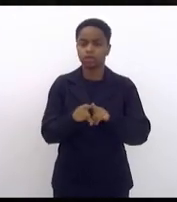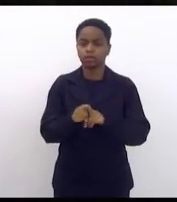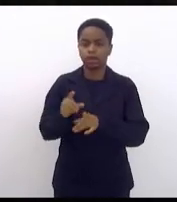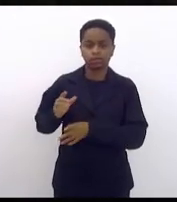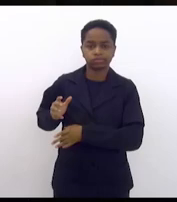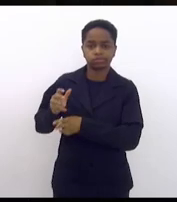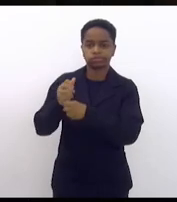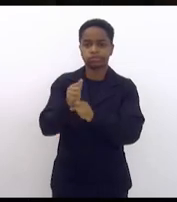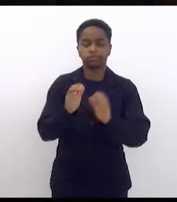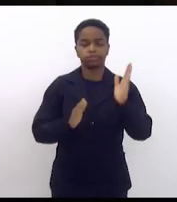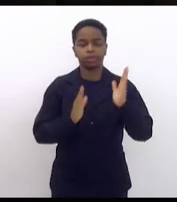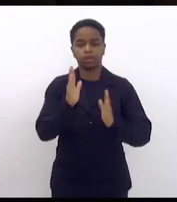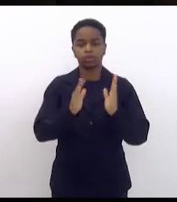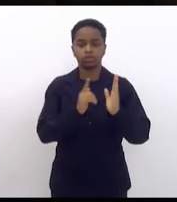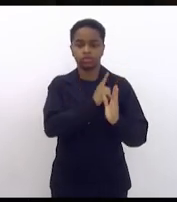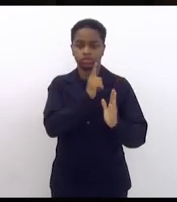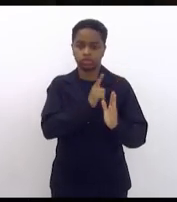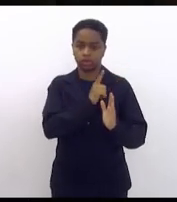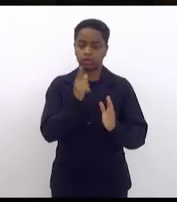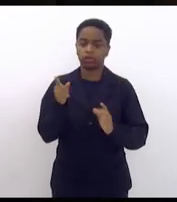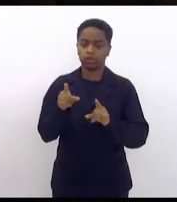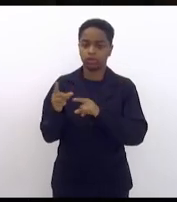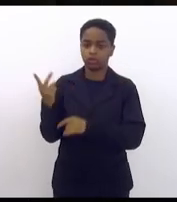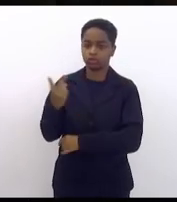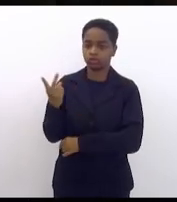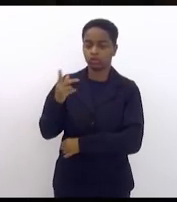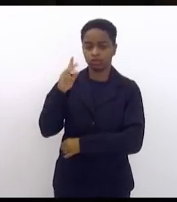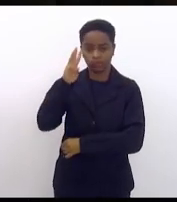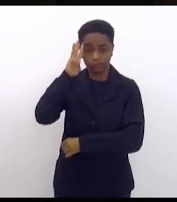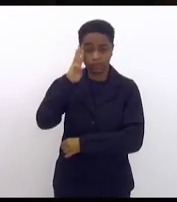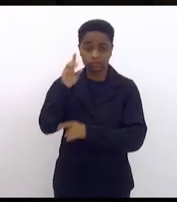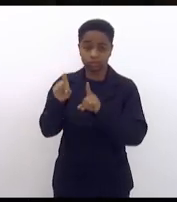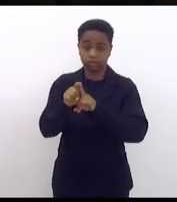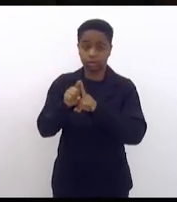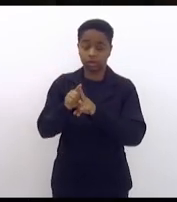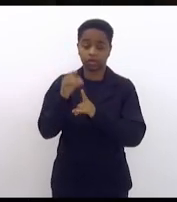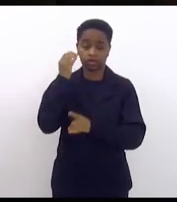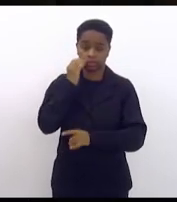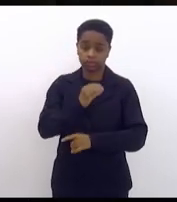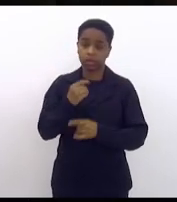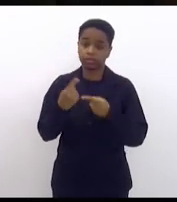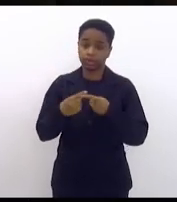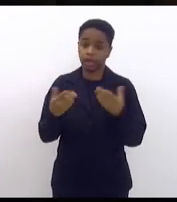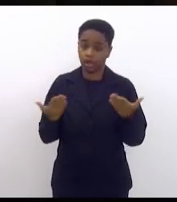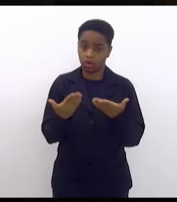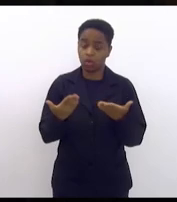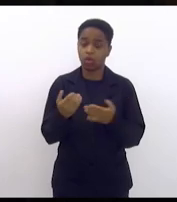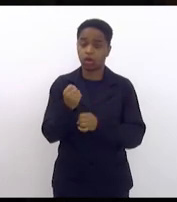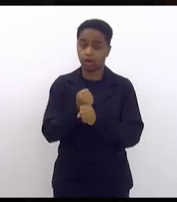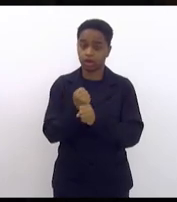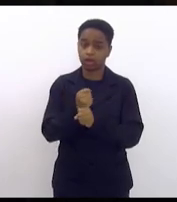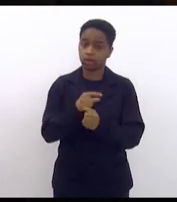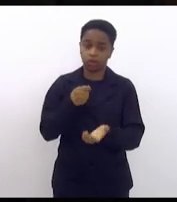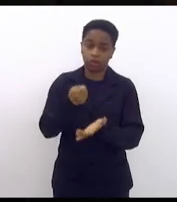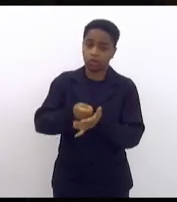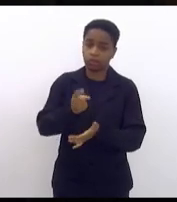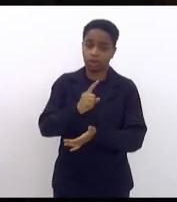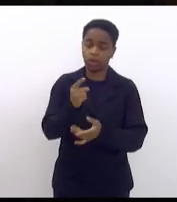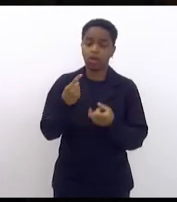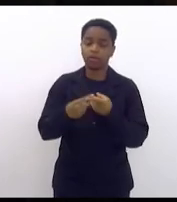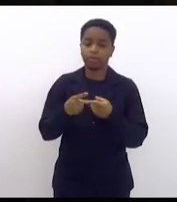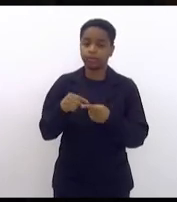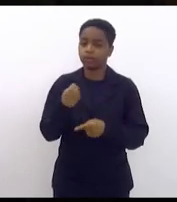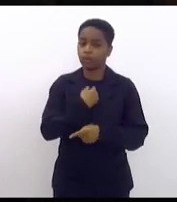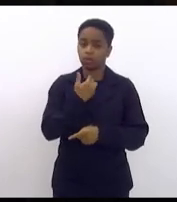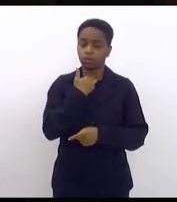acumuladas no período de gestão do governo Cláudio Castro e Witzel. Esse ano, o governador Cláudio Castro deu um calote em parte da recomposição. Nós não podemos